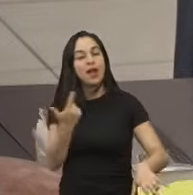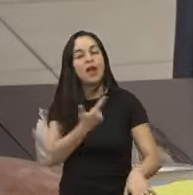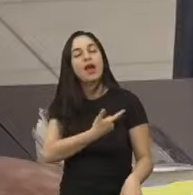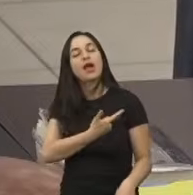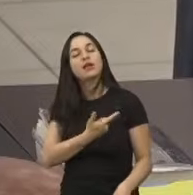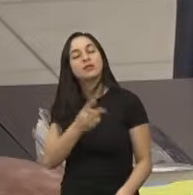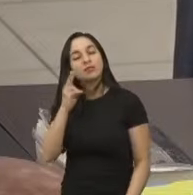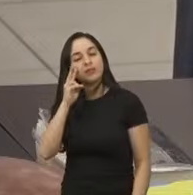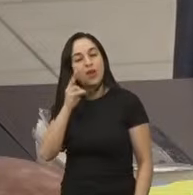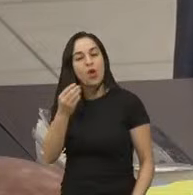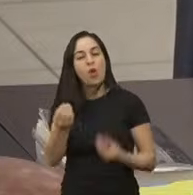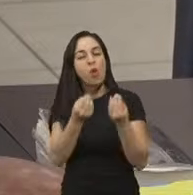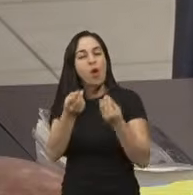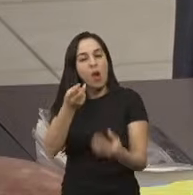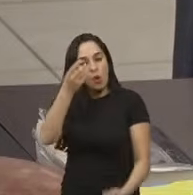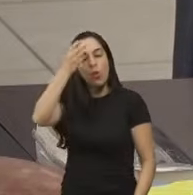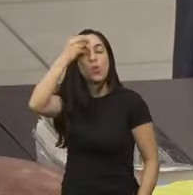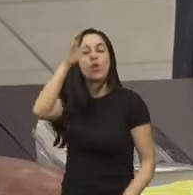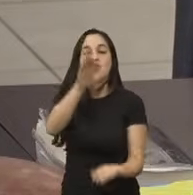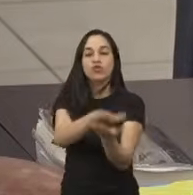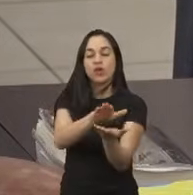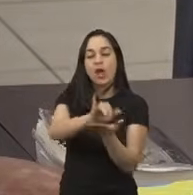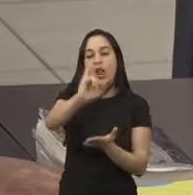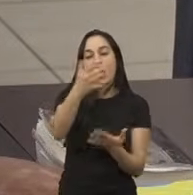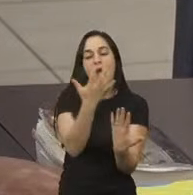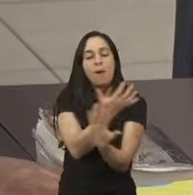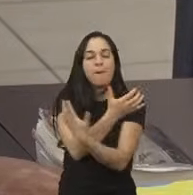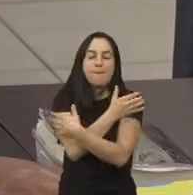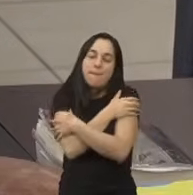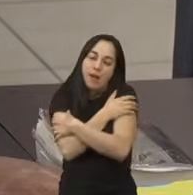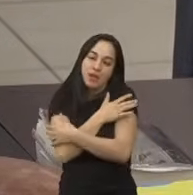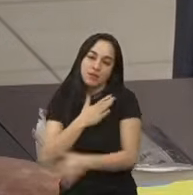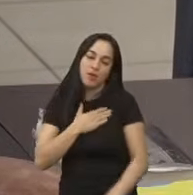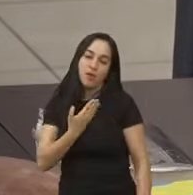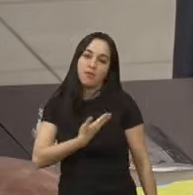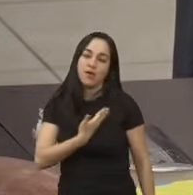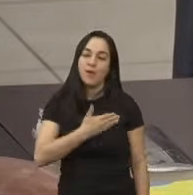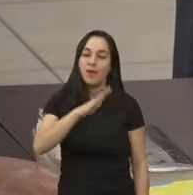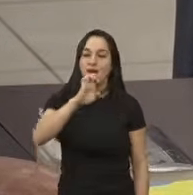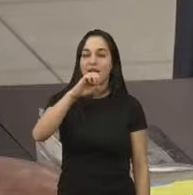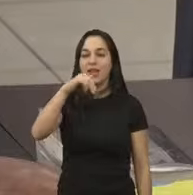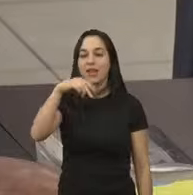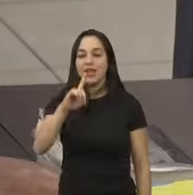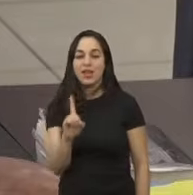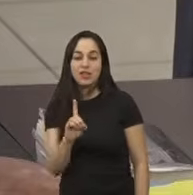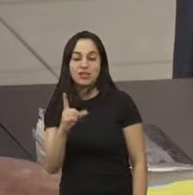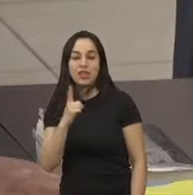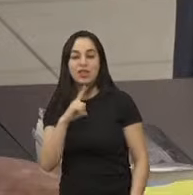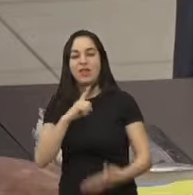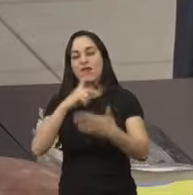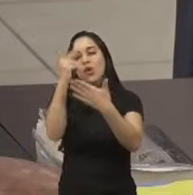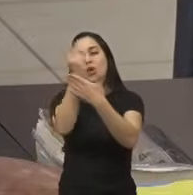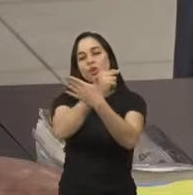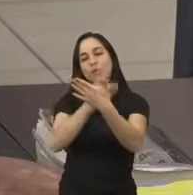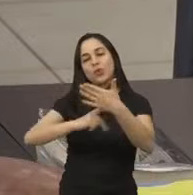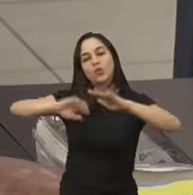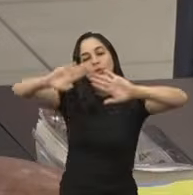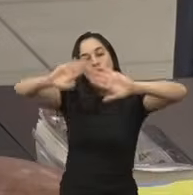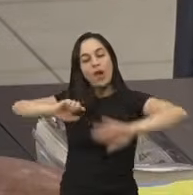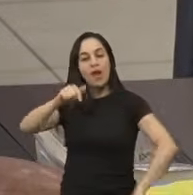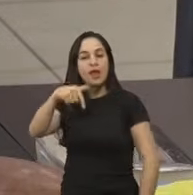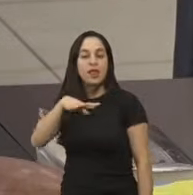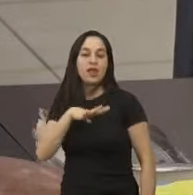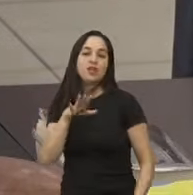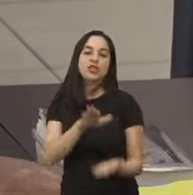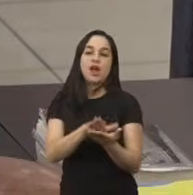a cultura da cidade de Jacareí. Mando um grande abraço ao meu amigo Andy, que é um pioneiro aqui do grafite na cidade de Jacareí. Sou